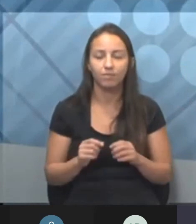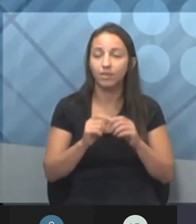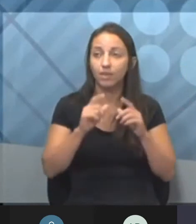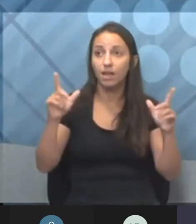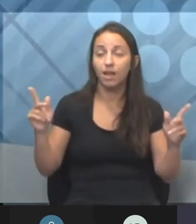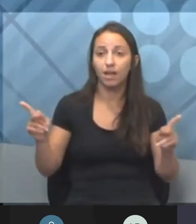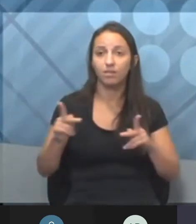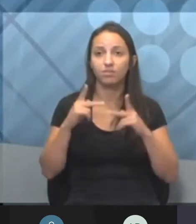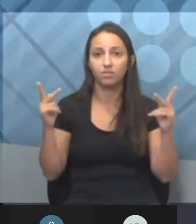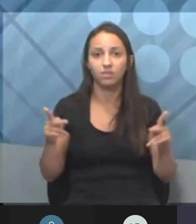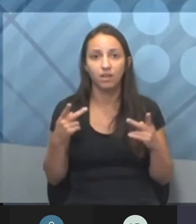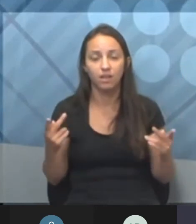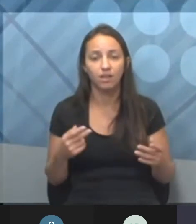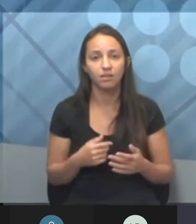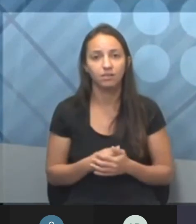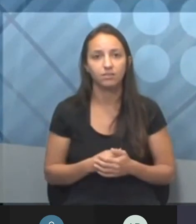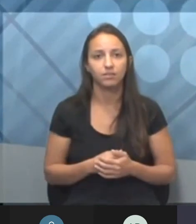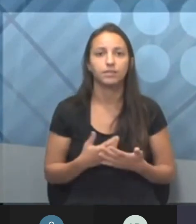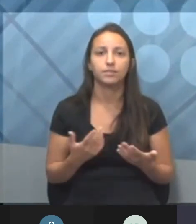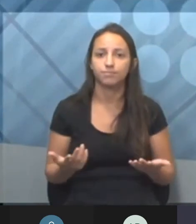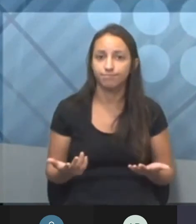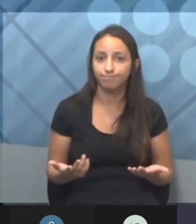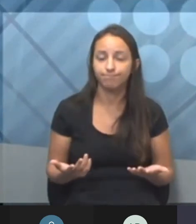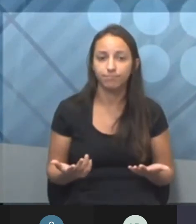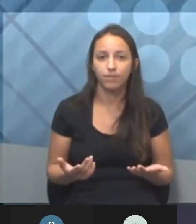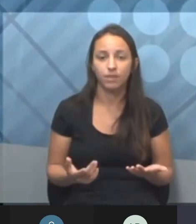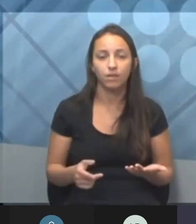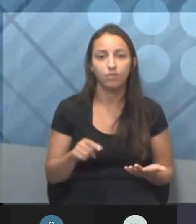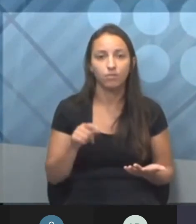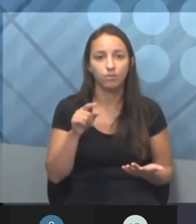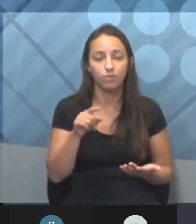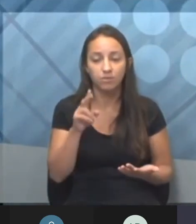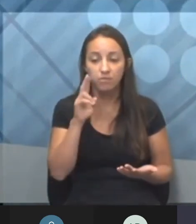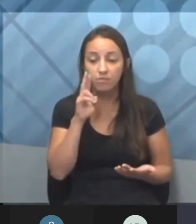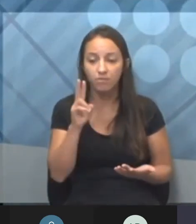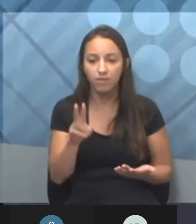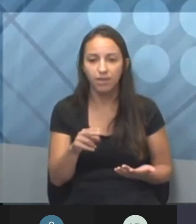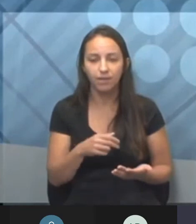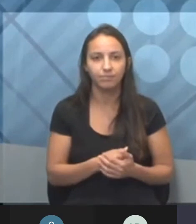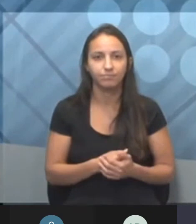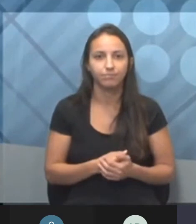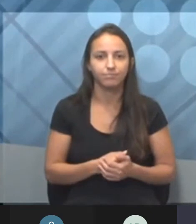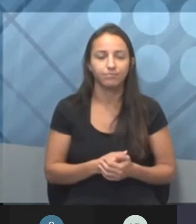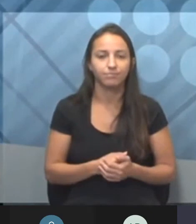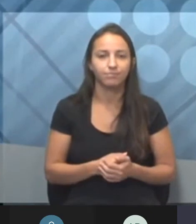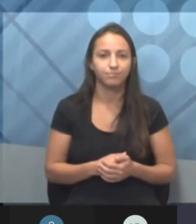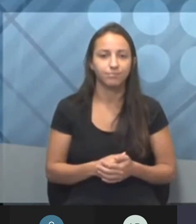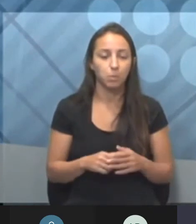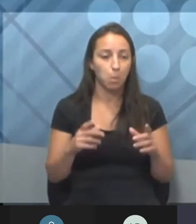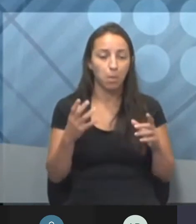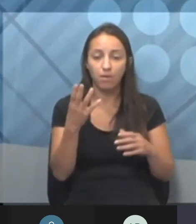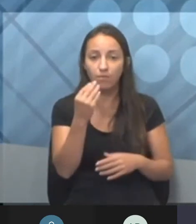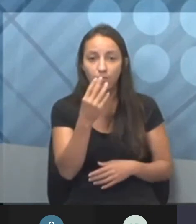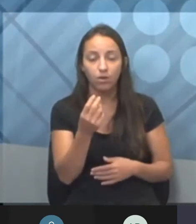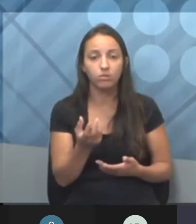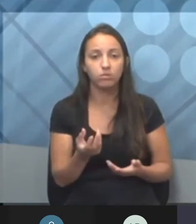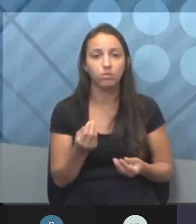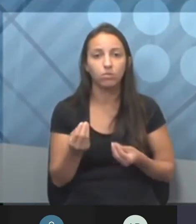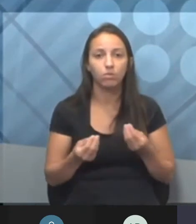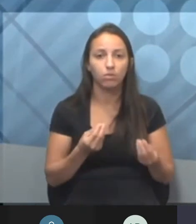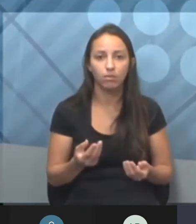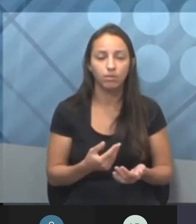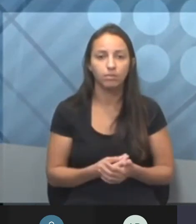bem ventilado. Vejam, como é que você vê por uma foto se o ambiente é bem ventilado ou não?